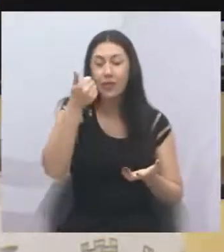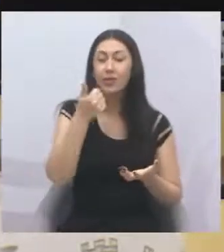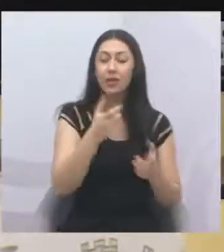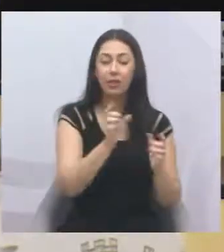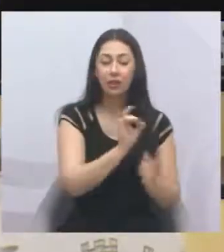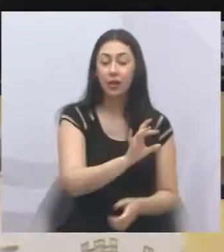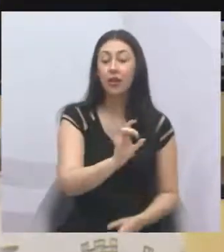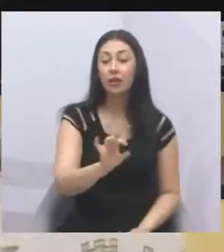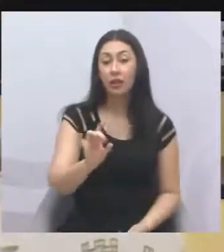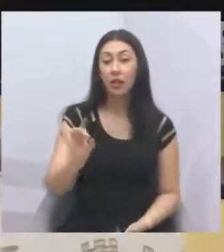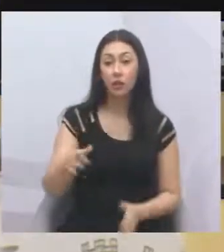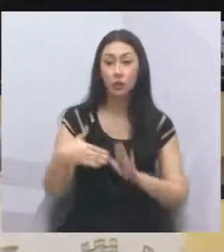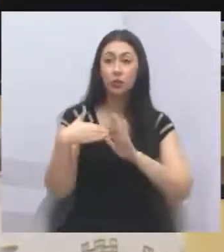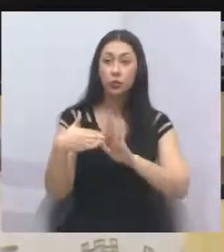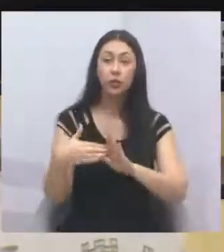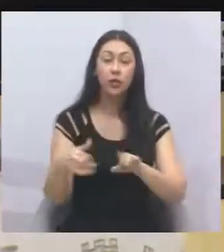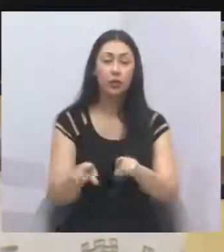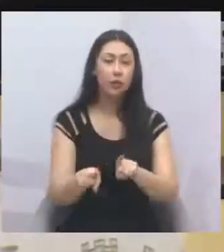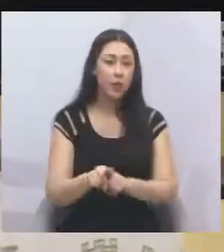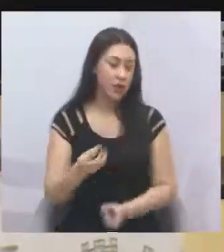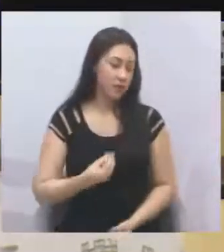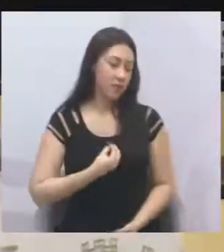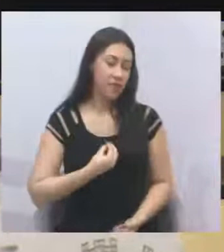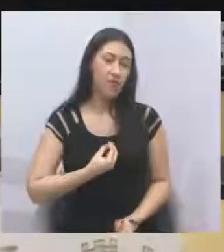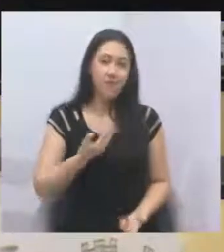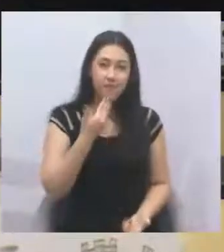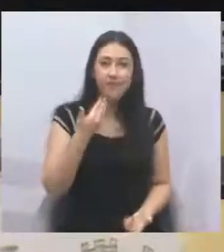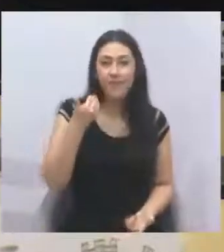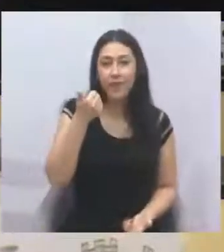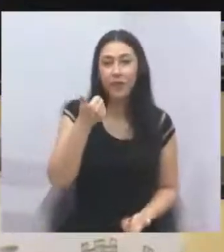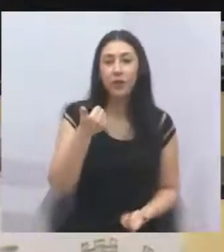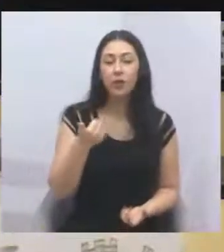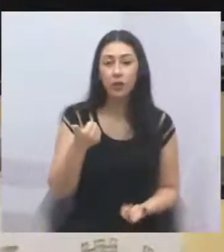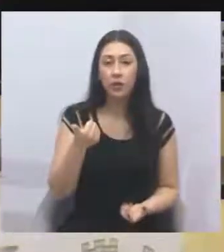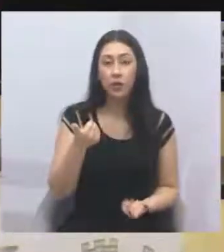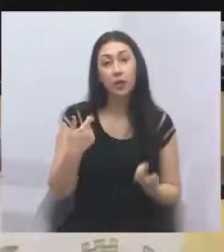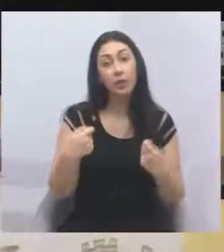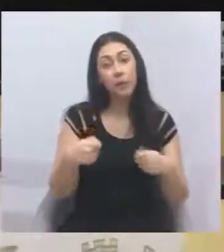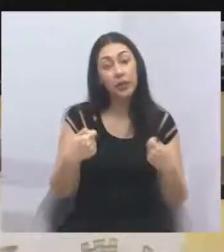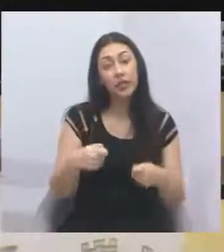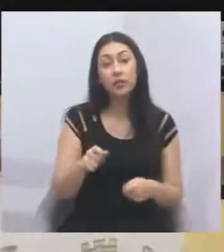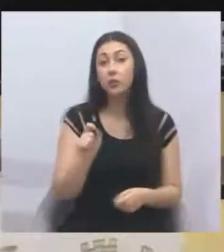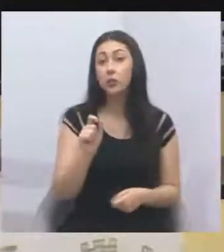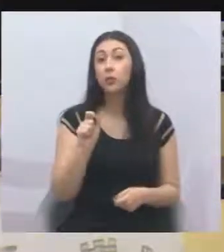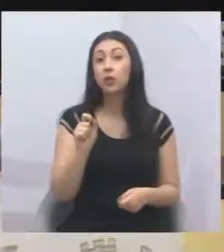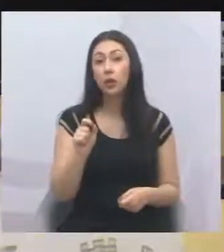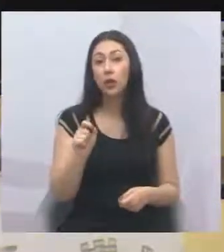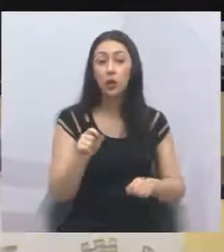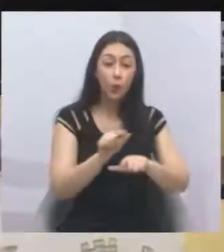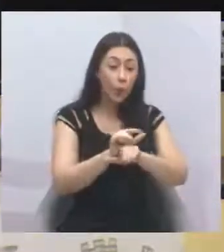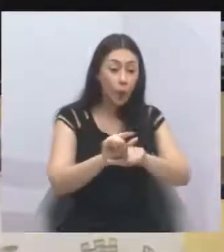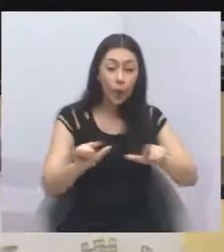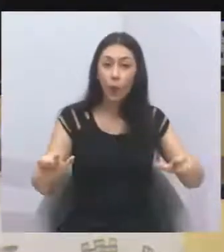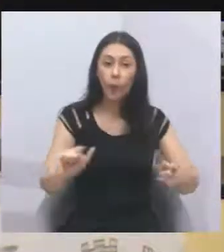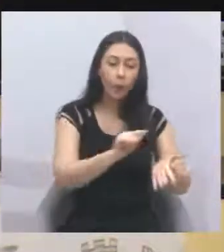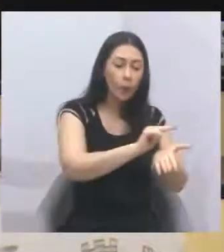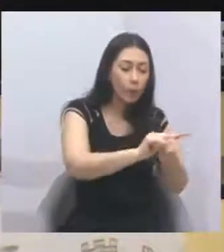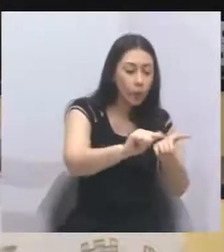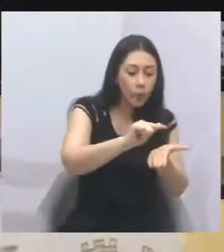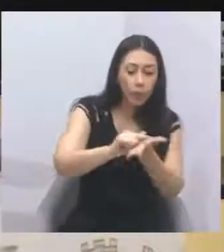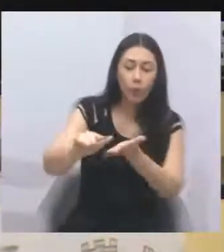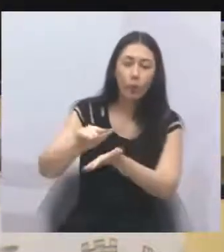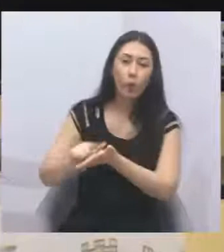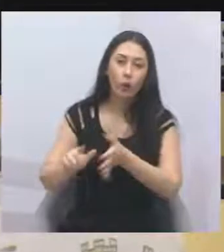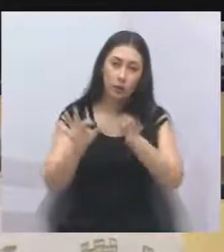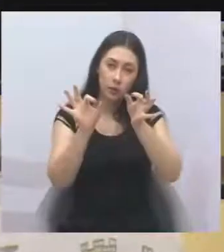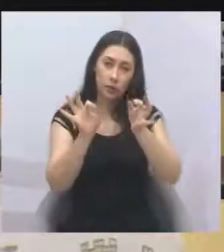um deles. E qualidade de vida também se dá quando nós temos a limpeza pública da